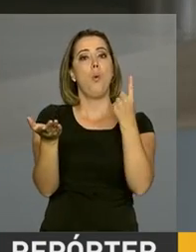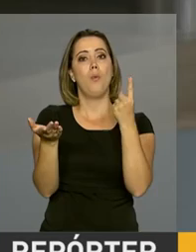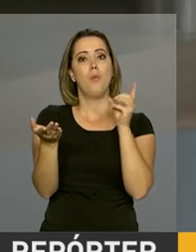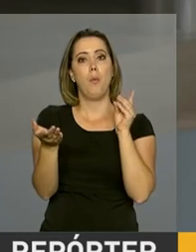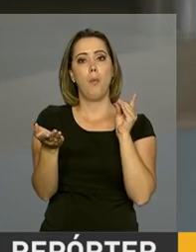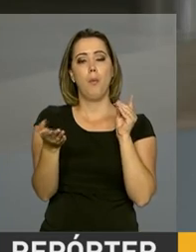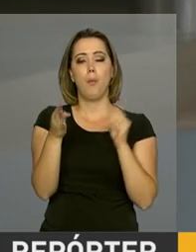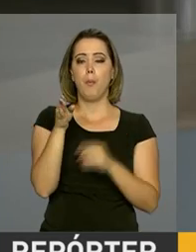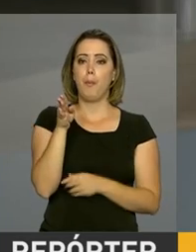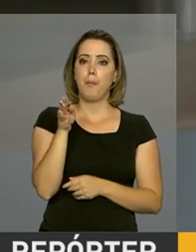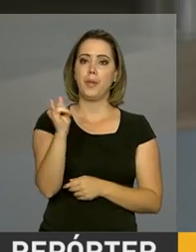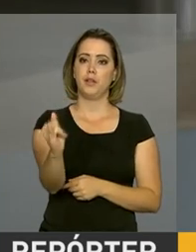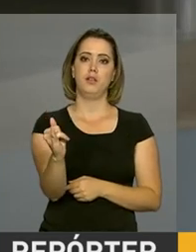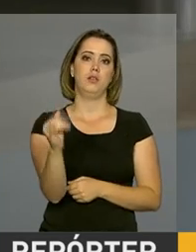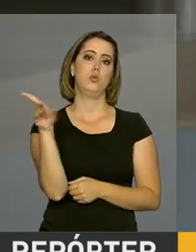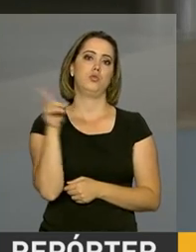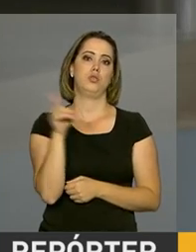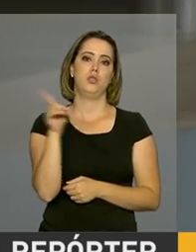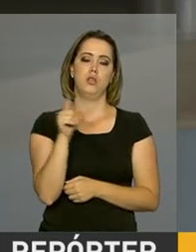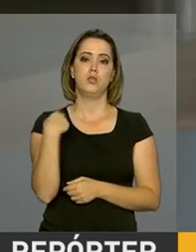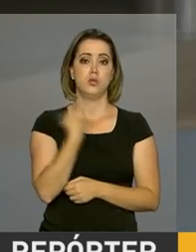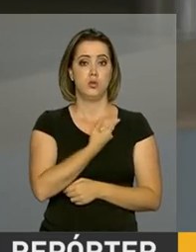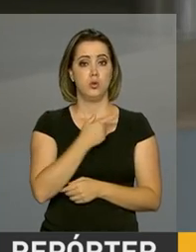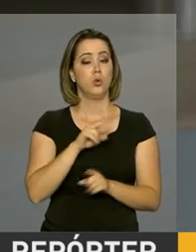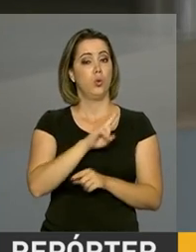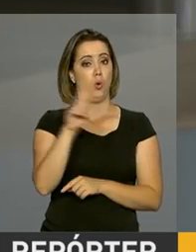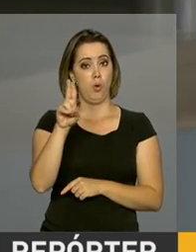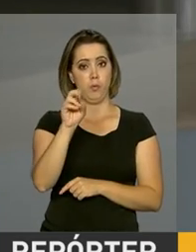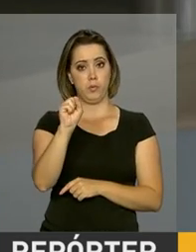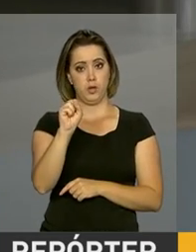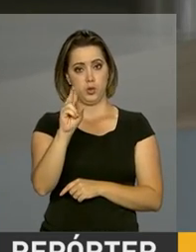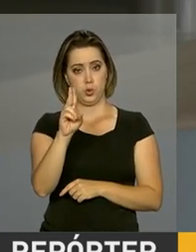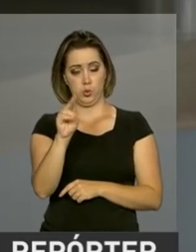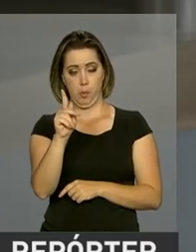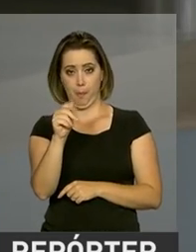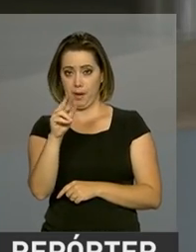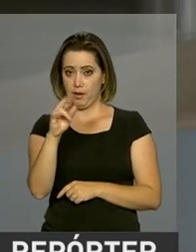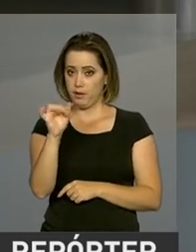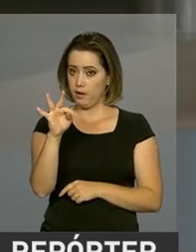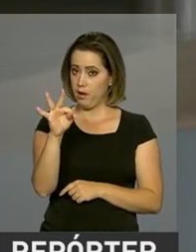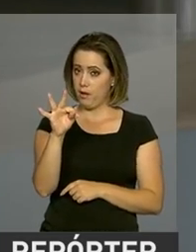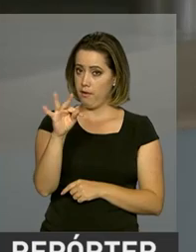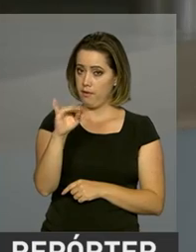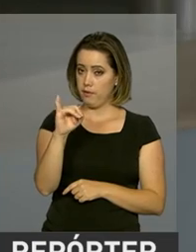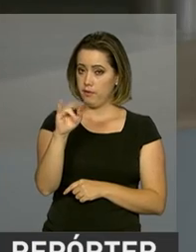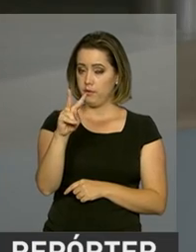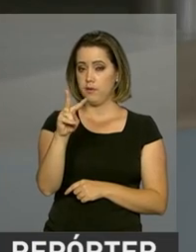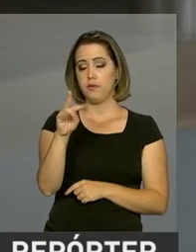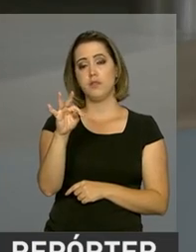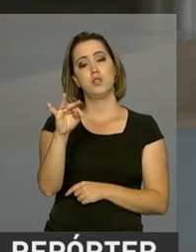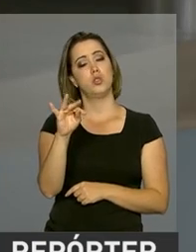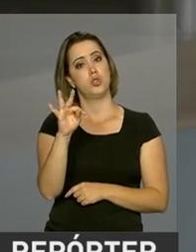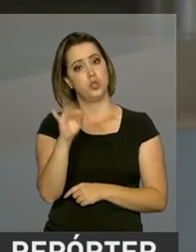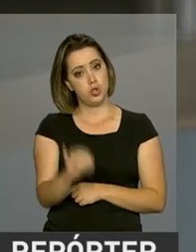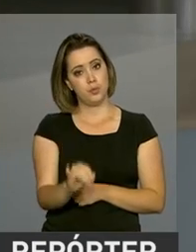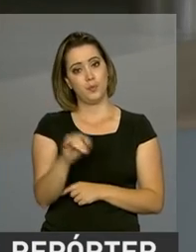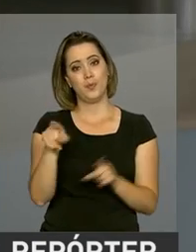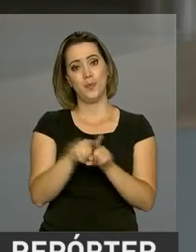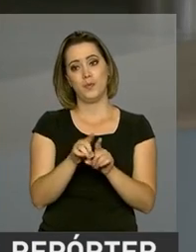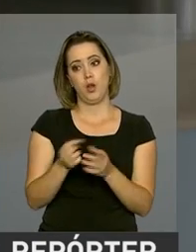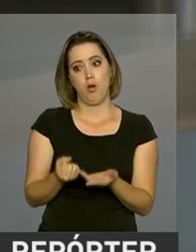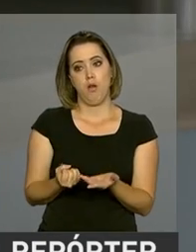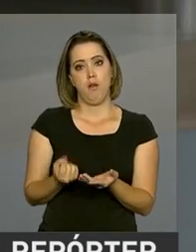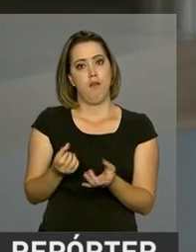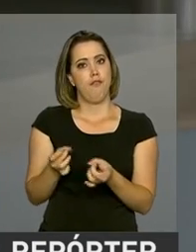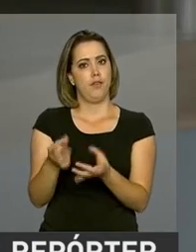700 milhões de dólares O que chamamos de superavit que é quando o Brasil vende mais lá para fora do que compra do exterior isso é